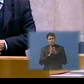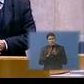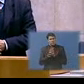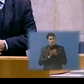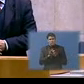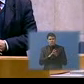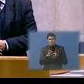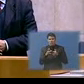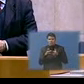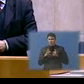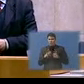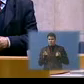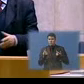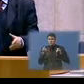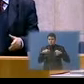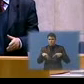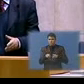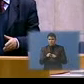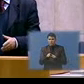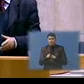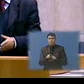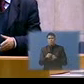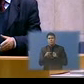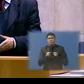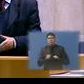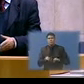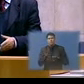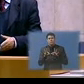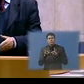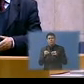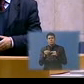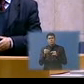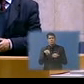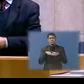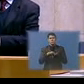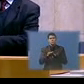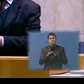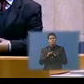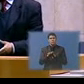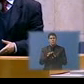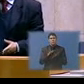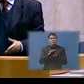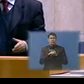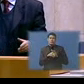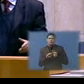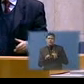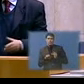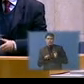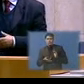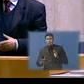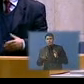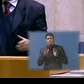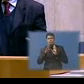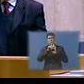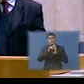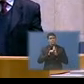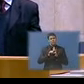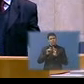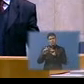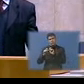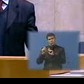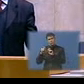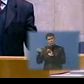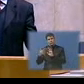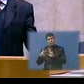Mas também não é de gastar em tesourar, gastando muito menos do que se arrecada. E é o que acontece. A